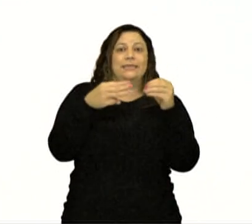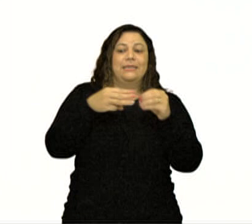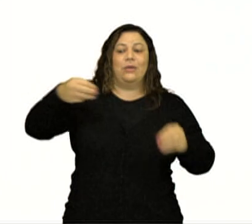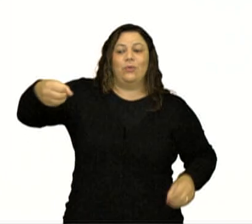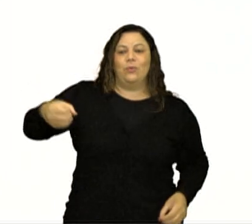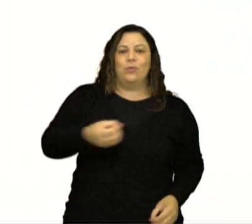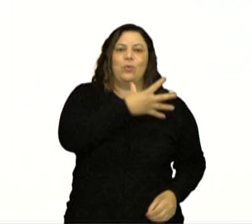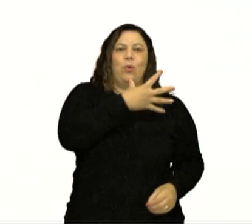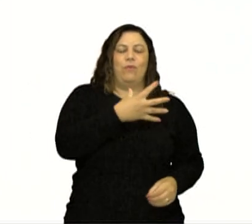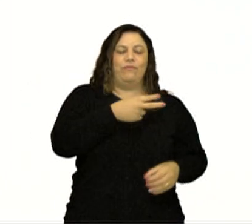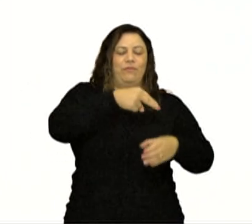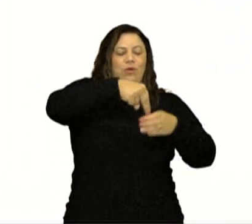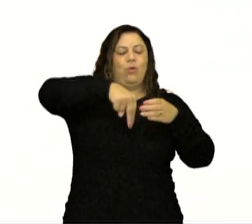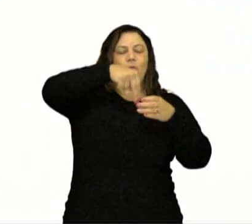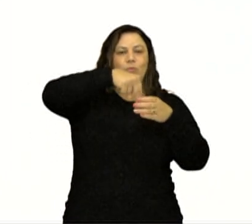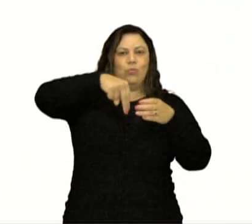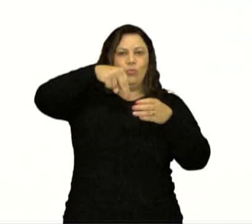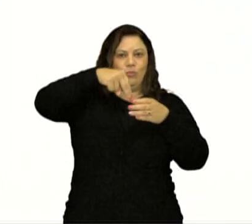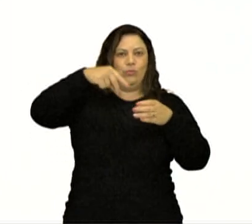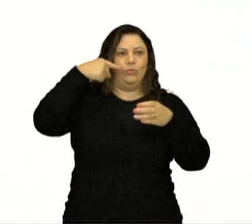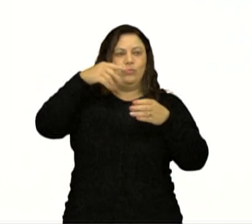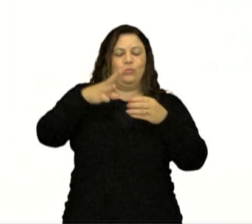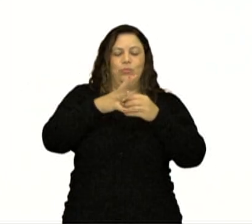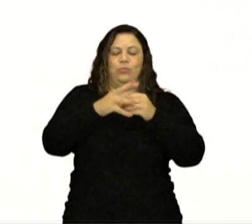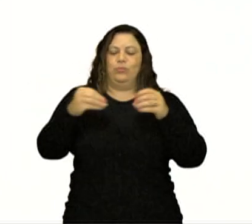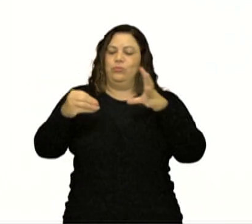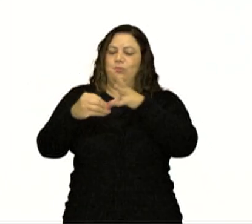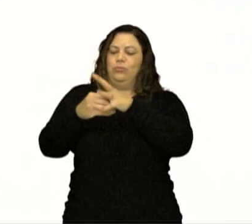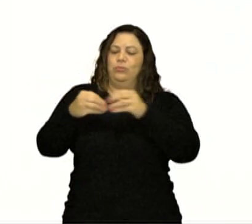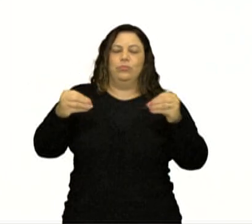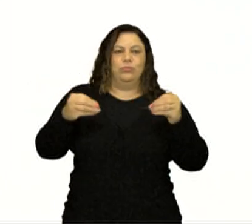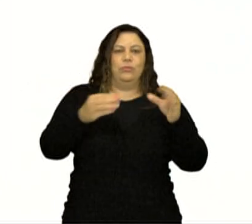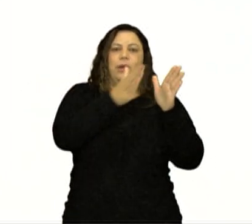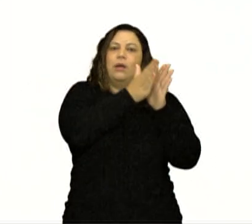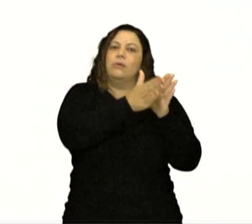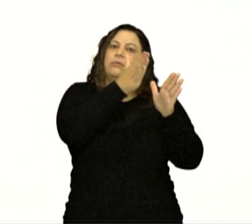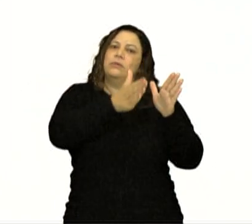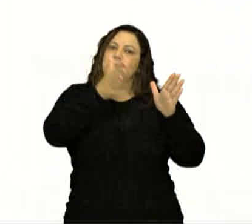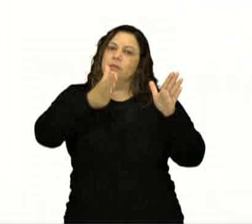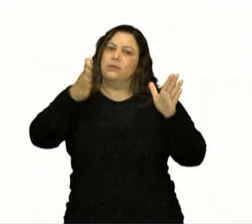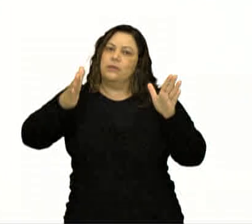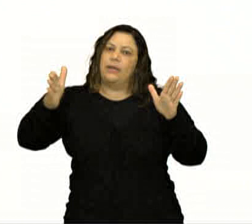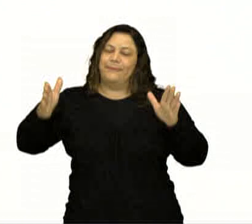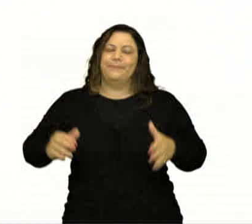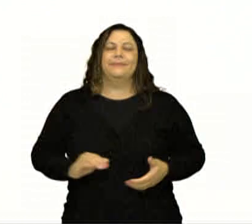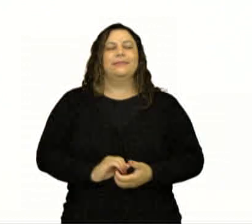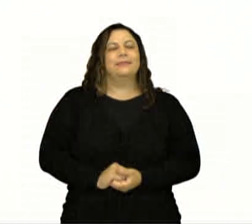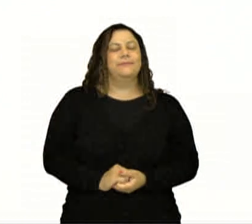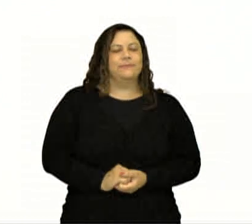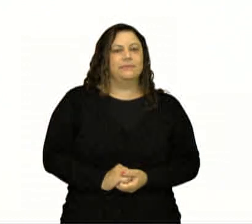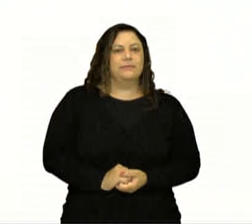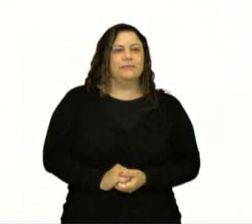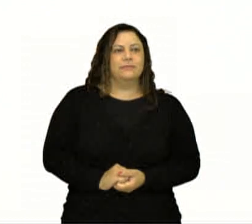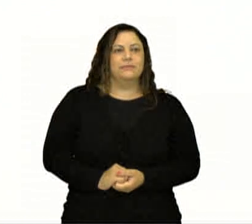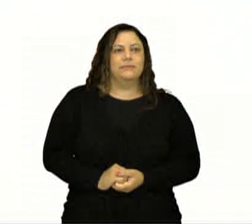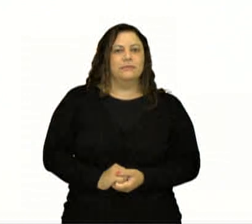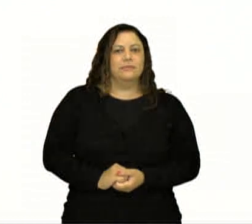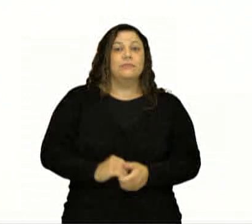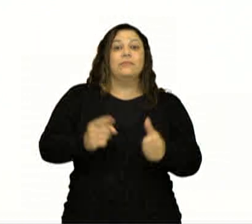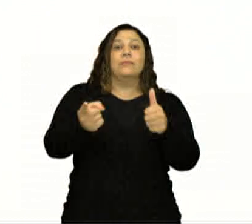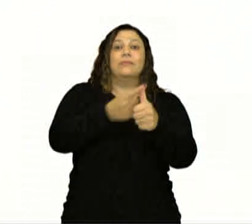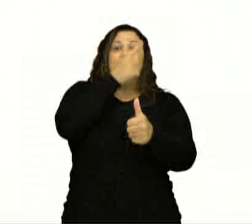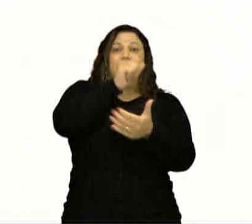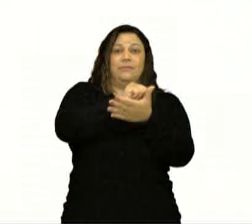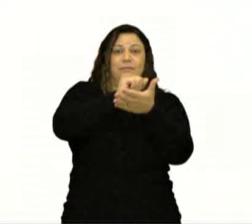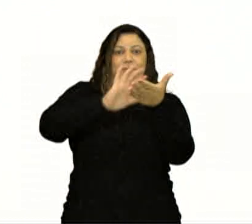2 núcleos, tá? Tudo parte de uma célula inicial com etapas, né, para a ocorrência desse processo. Então vamos numa primeira atividade